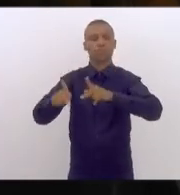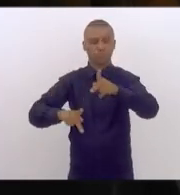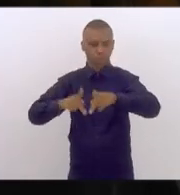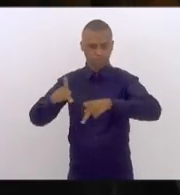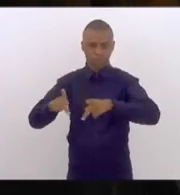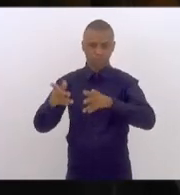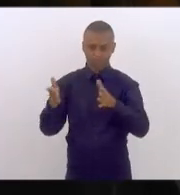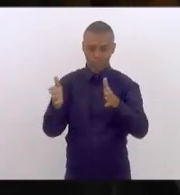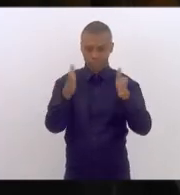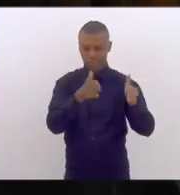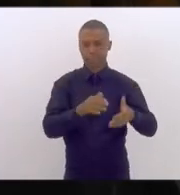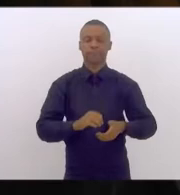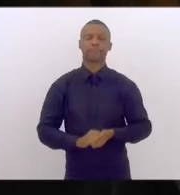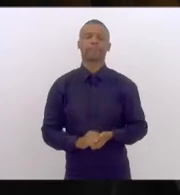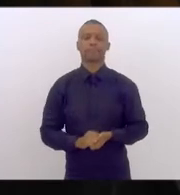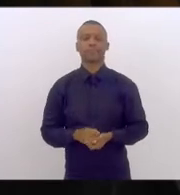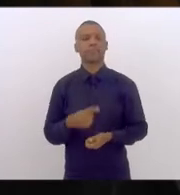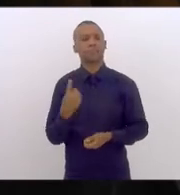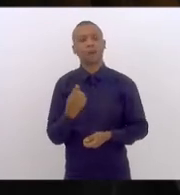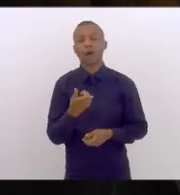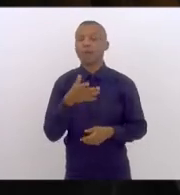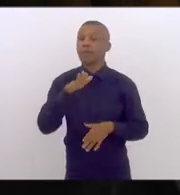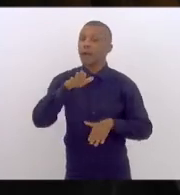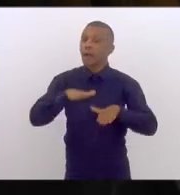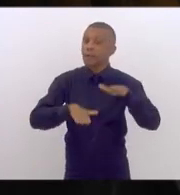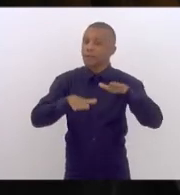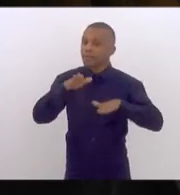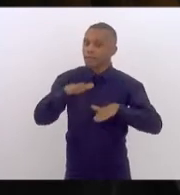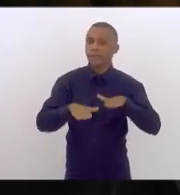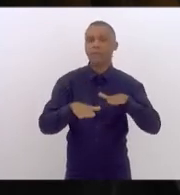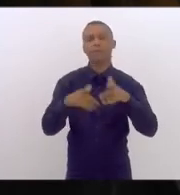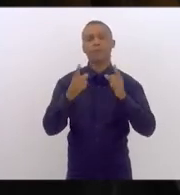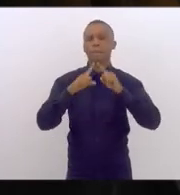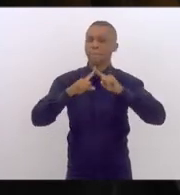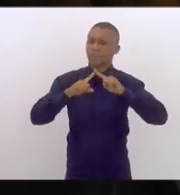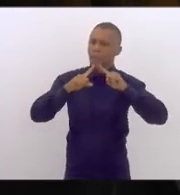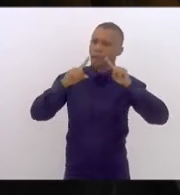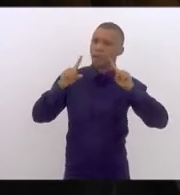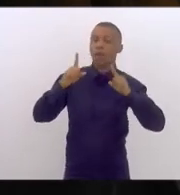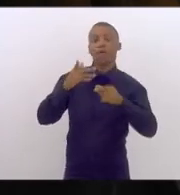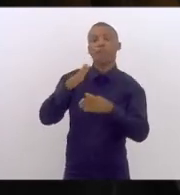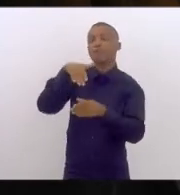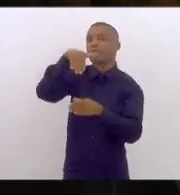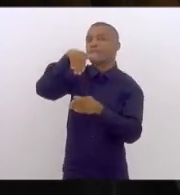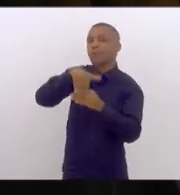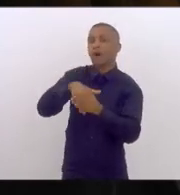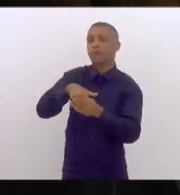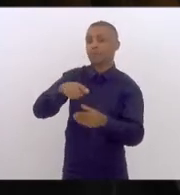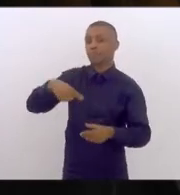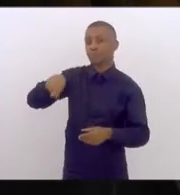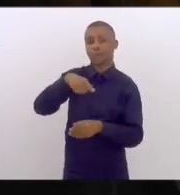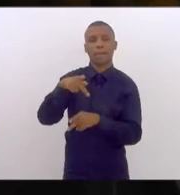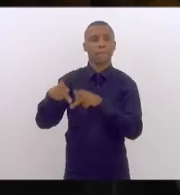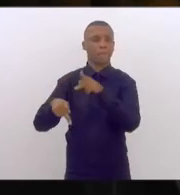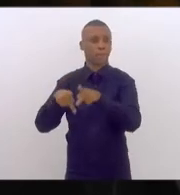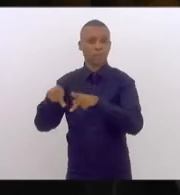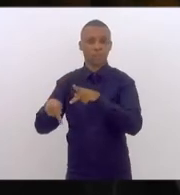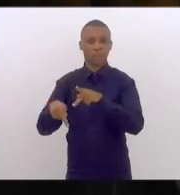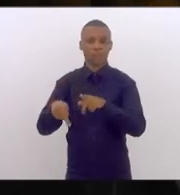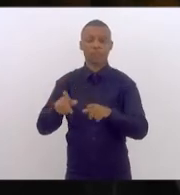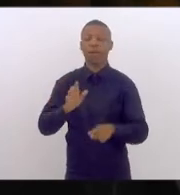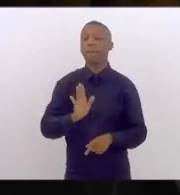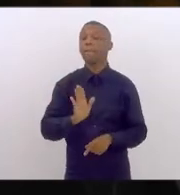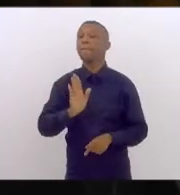e muitos às vezes senhor presidente reclamam do voto popular Mas